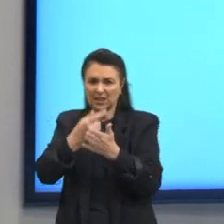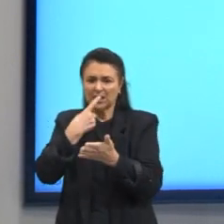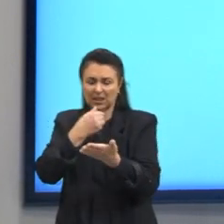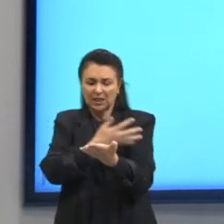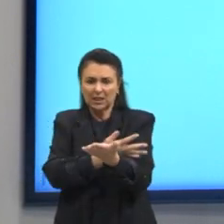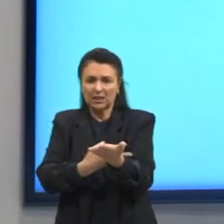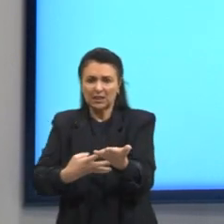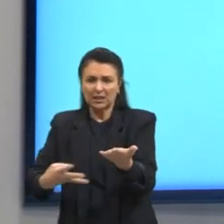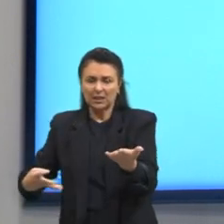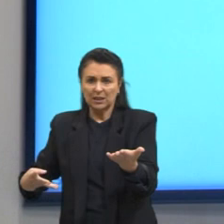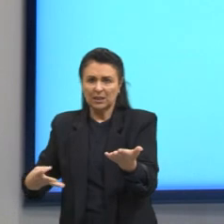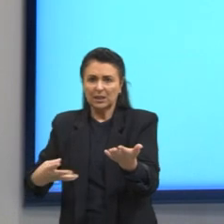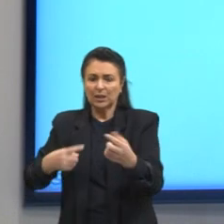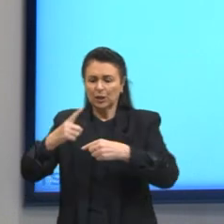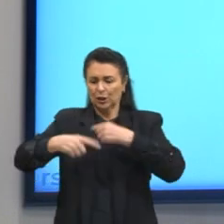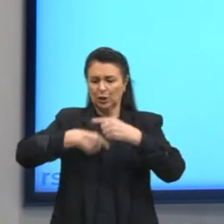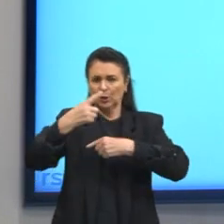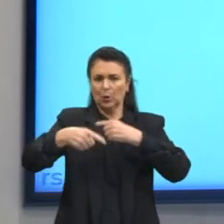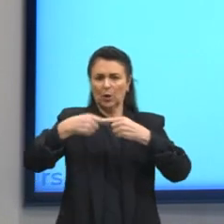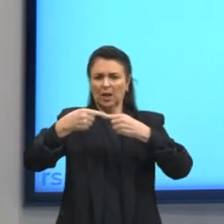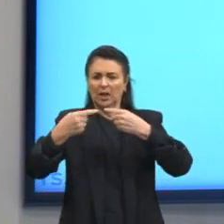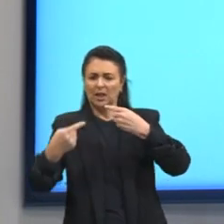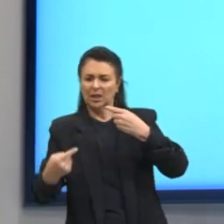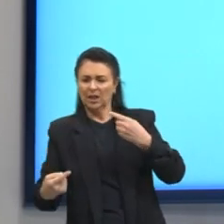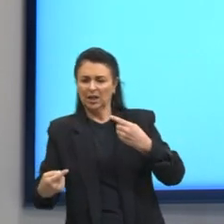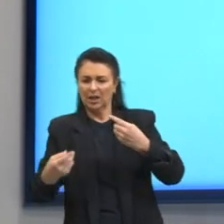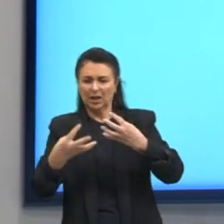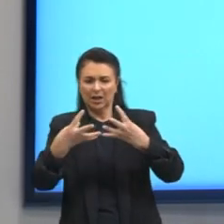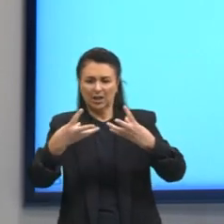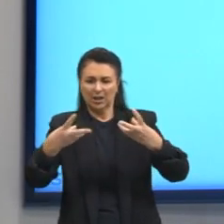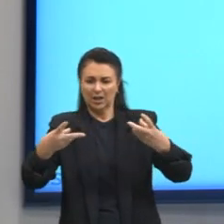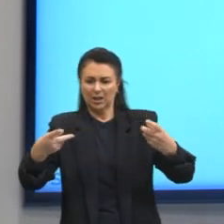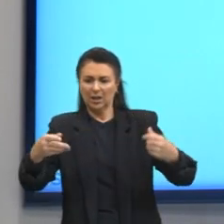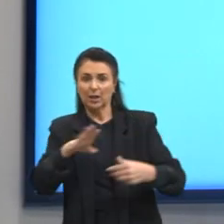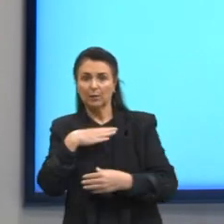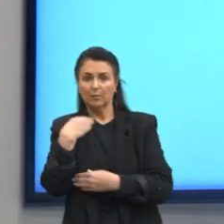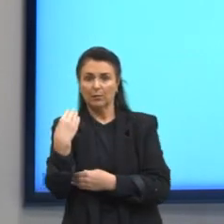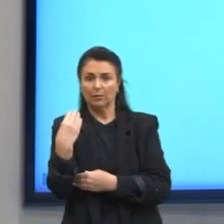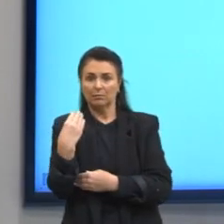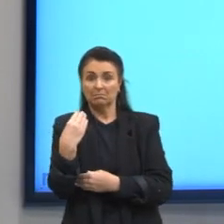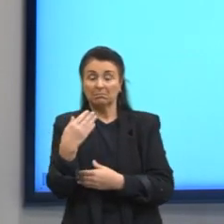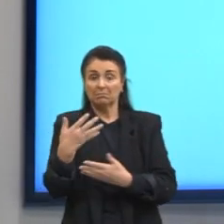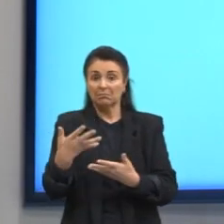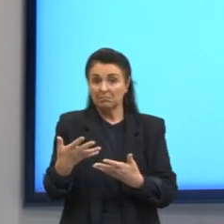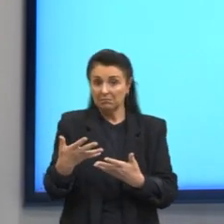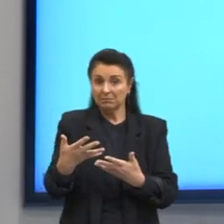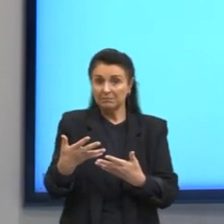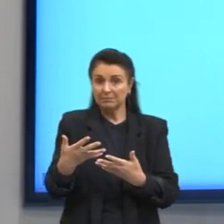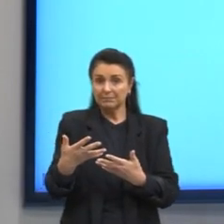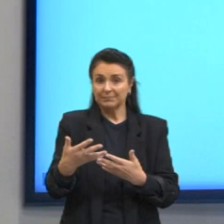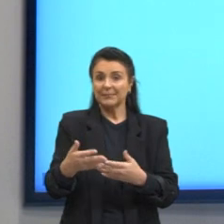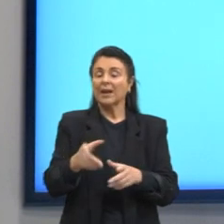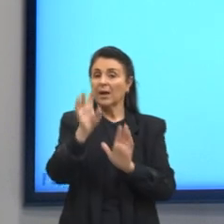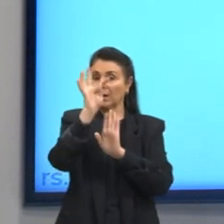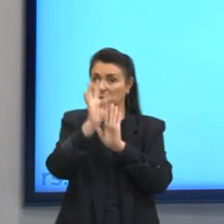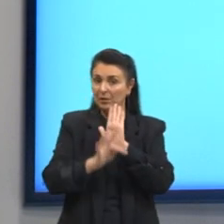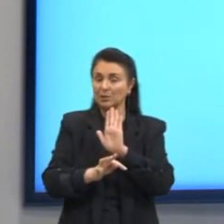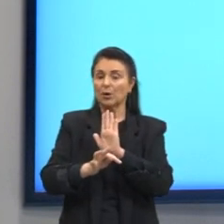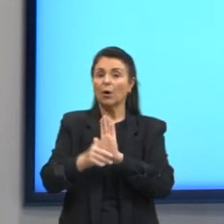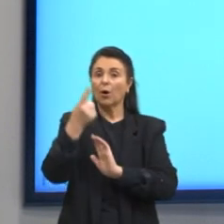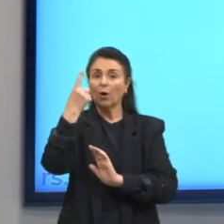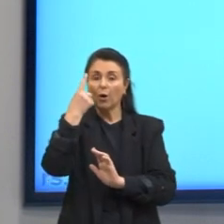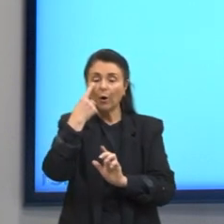enrola e Tonga e seus pedaços e morre frases do Olavo Bilac Olha a